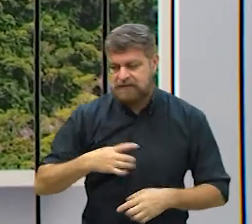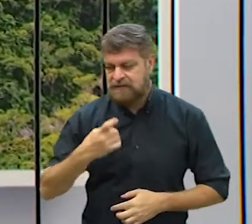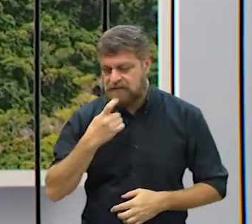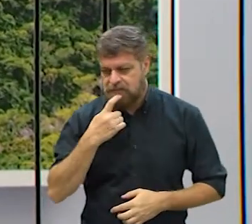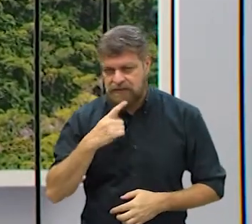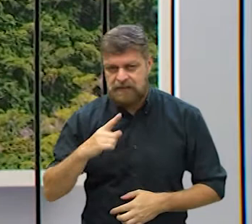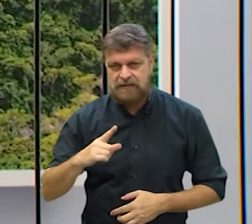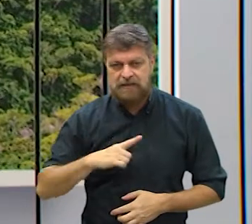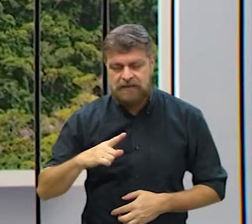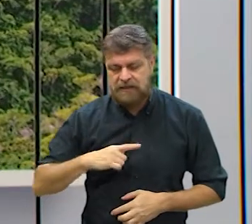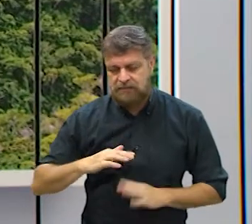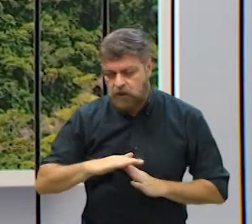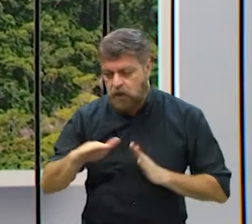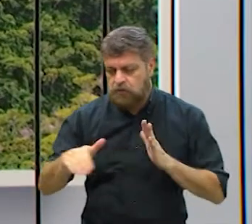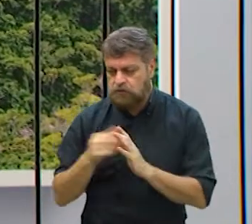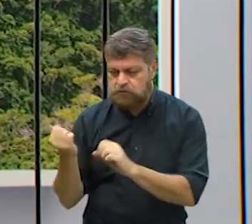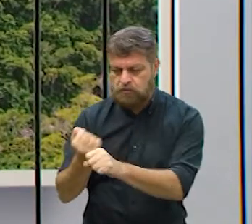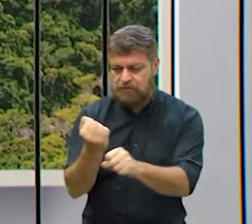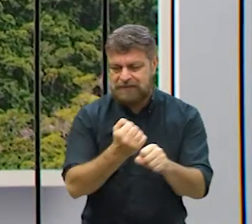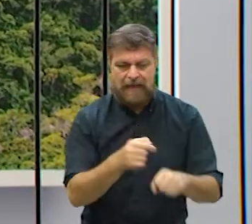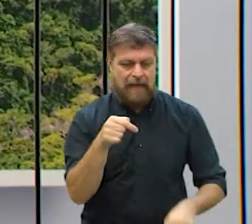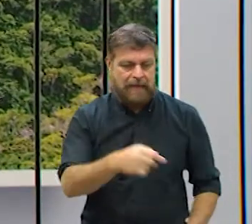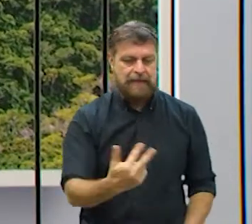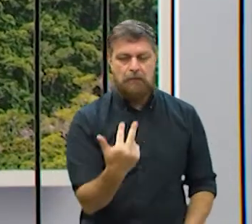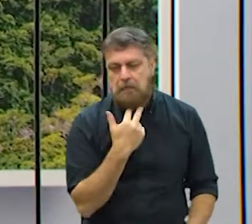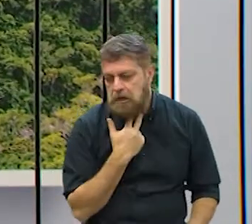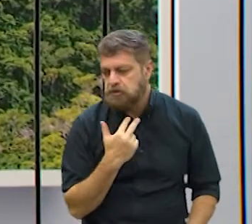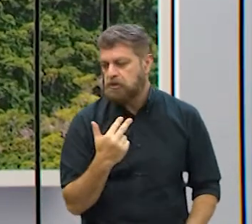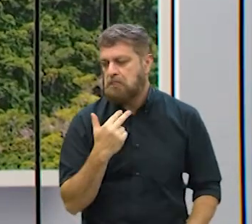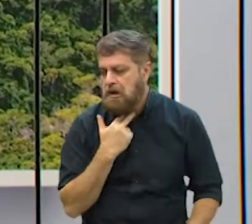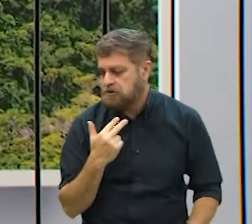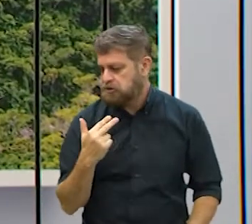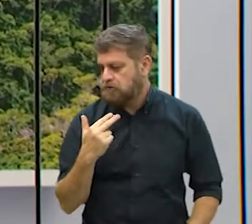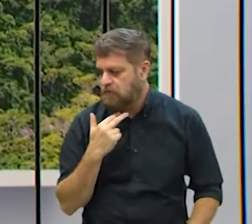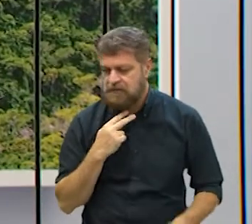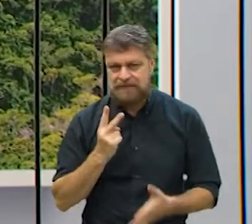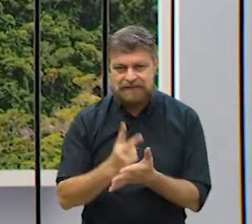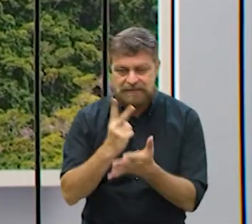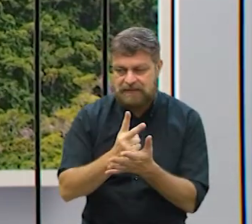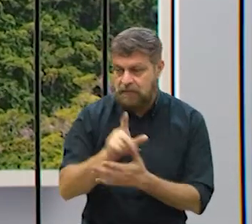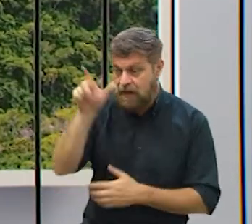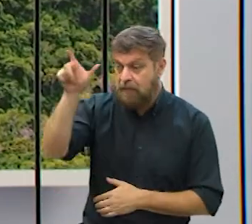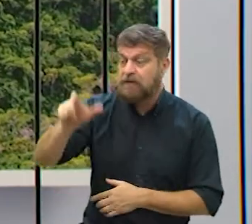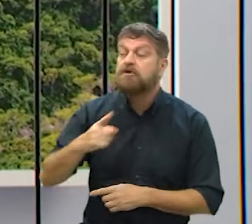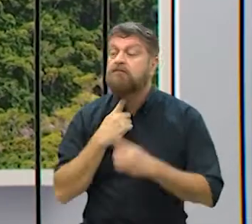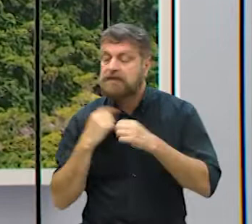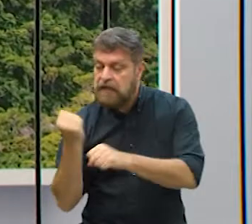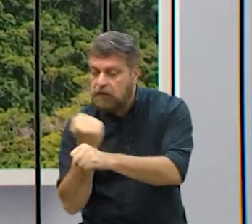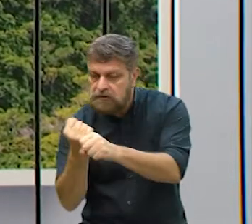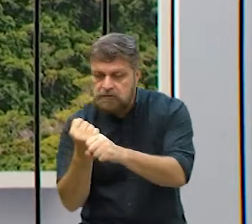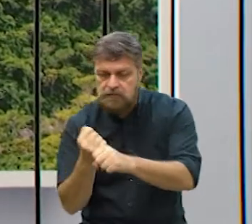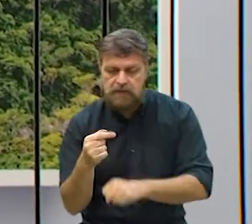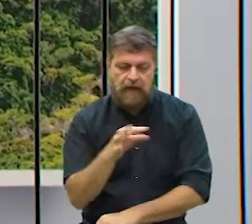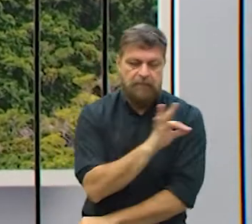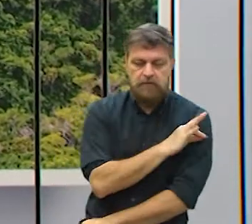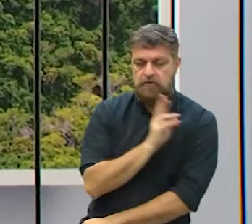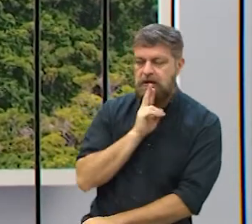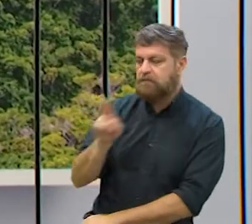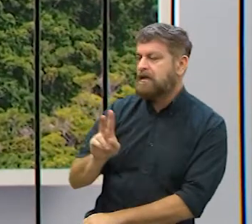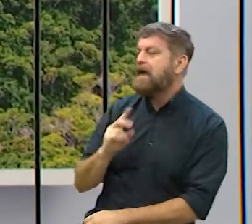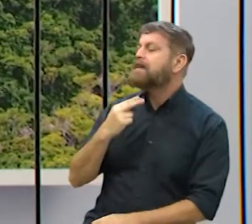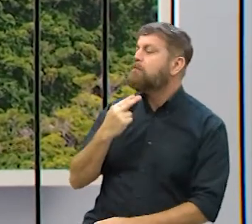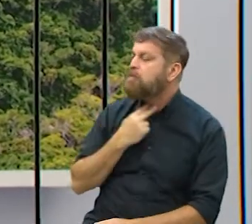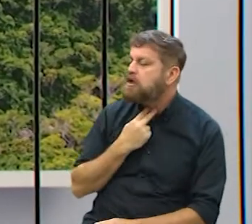sempre foi taxada por todos os consultores como a cidade do não pode. Ah, isso não pode, aquilo não pode, aquilo não pode. E